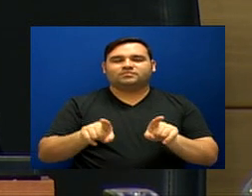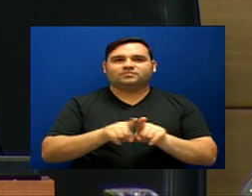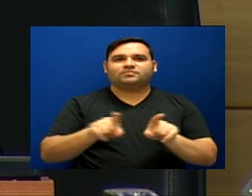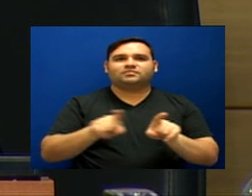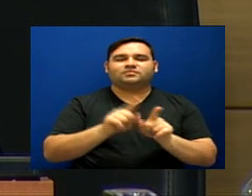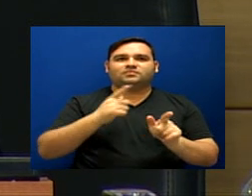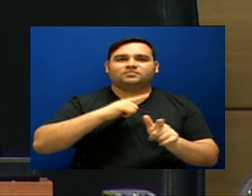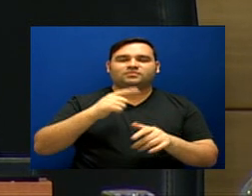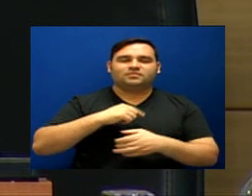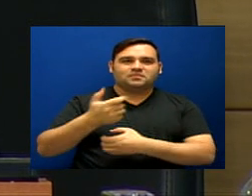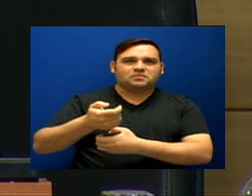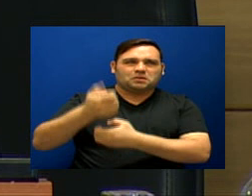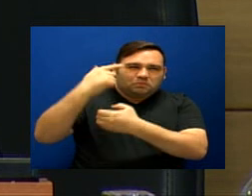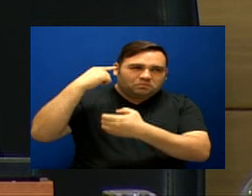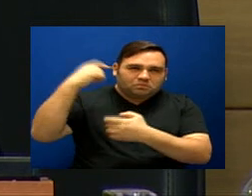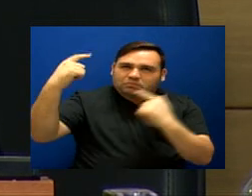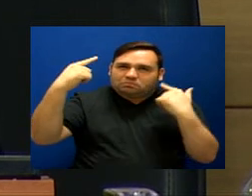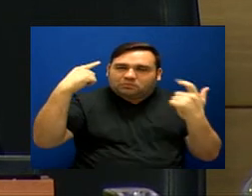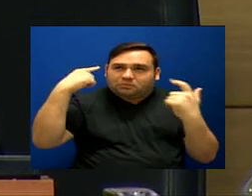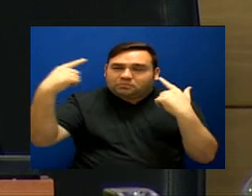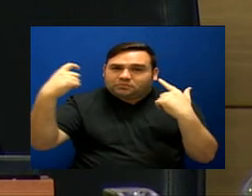fogos de artifícios que produzam